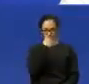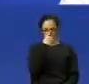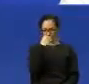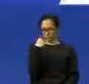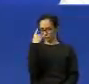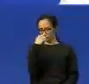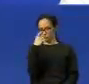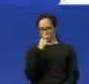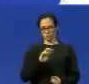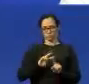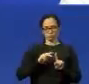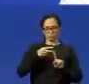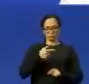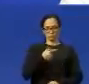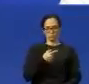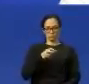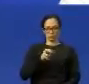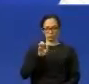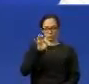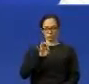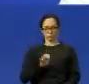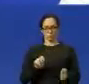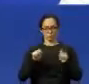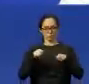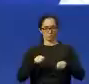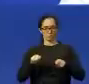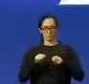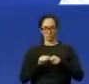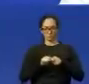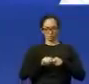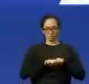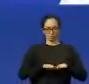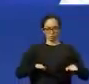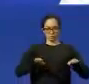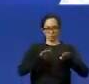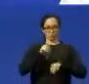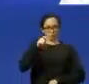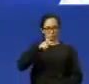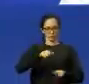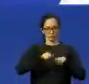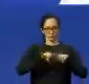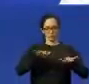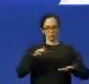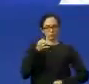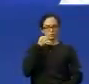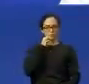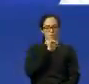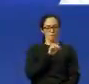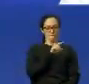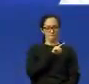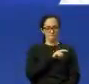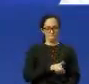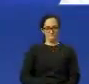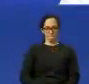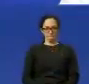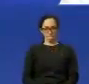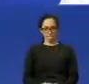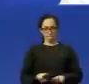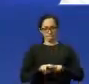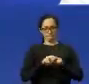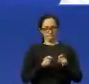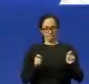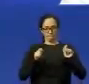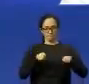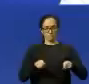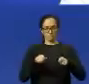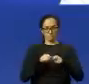será aumentado em 75% a área coberta pelos painéis solares que geram energia elétrica. Nessa fase também deverá ser ampliada